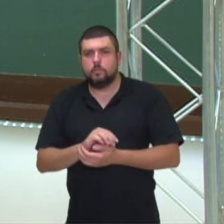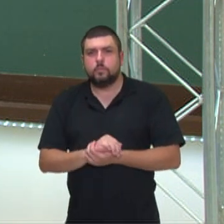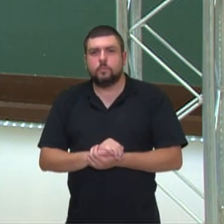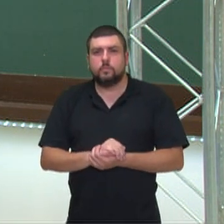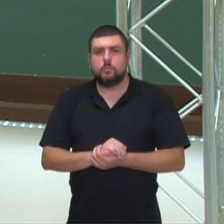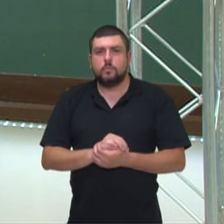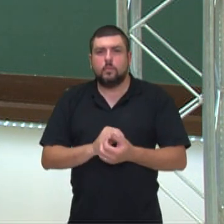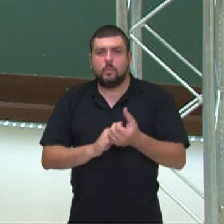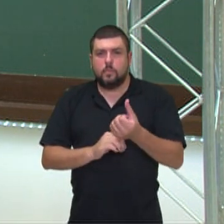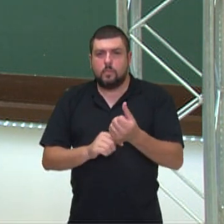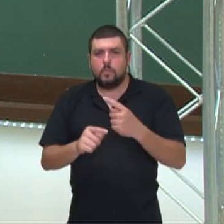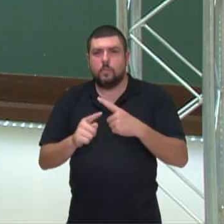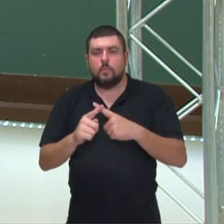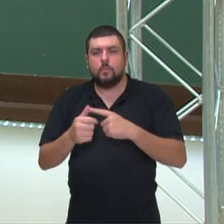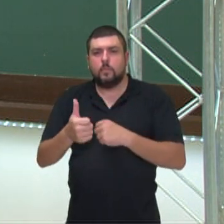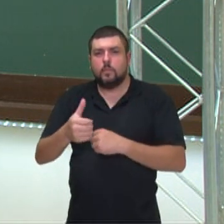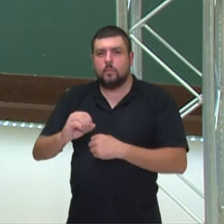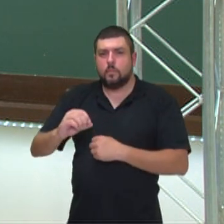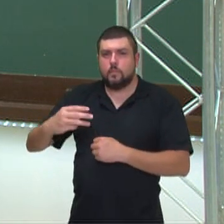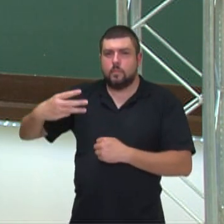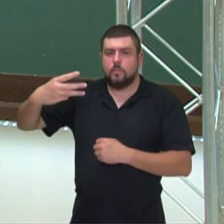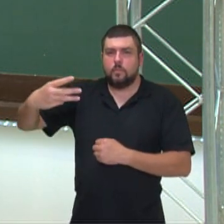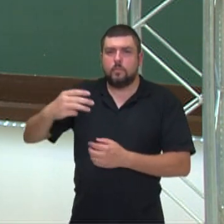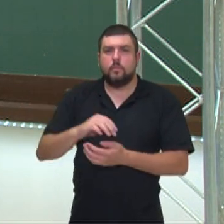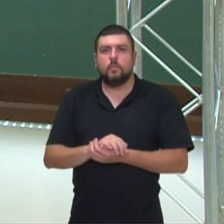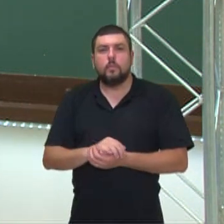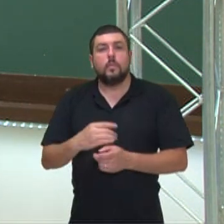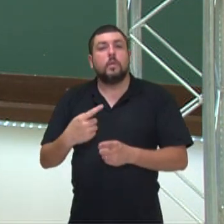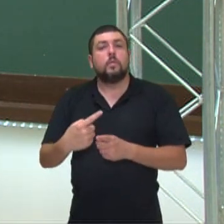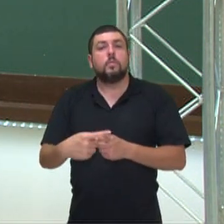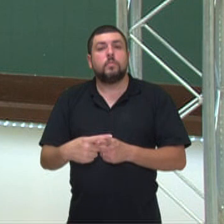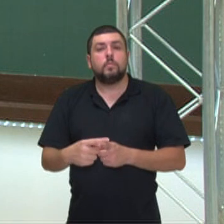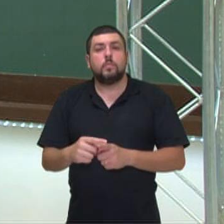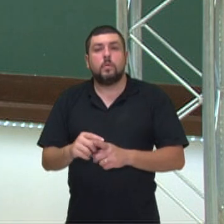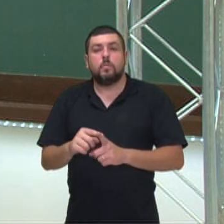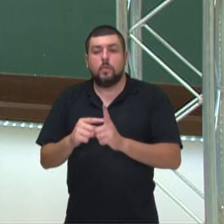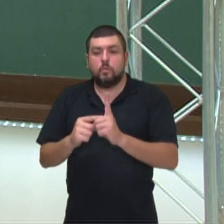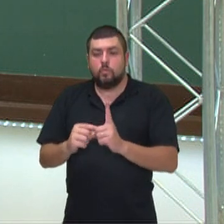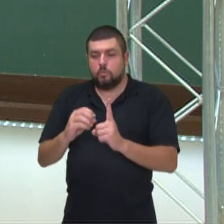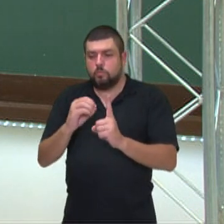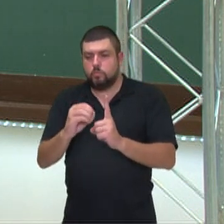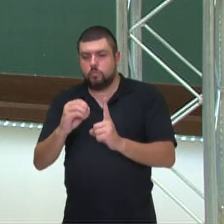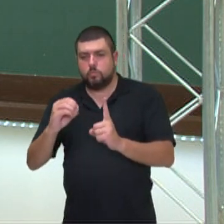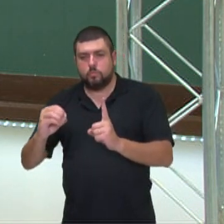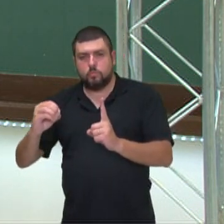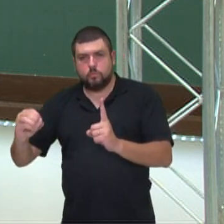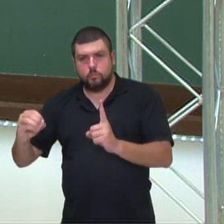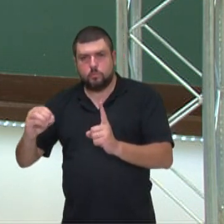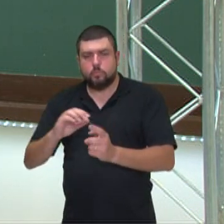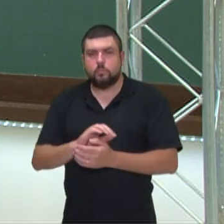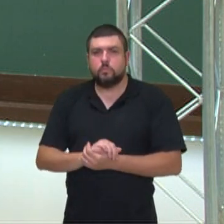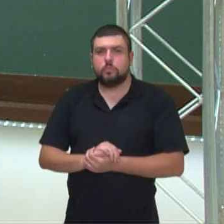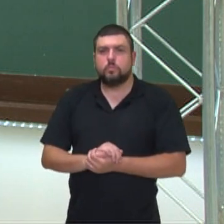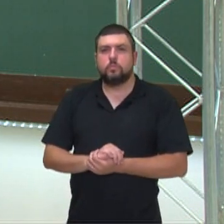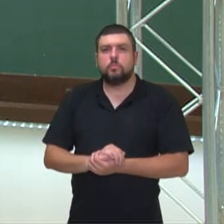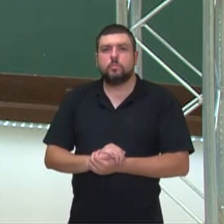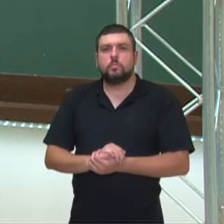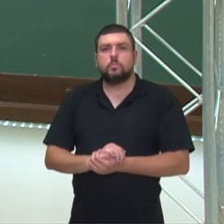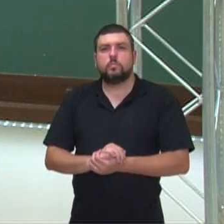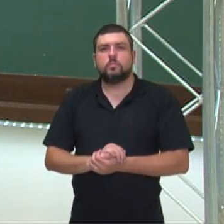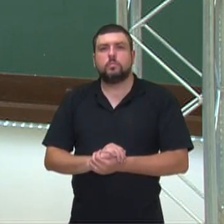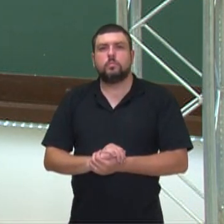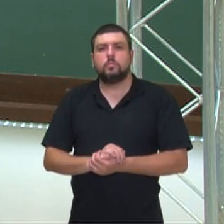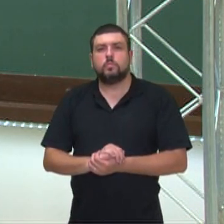6 vezes 10 ao cubo. Por que é 10 ao cubo? Porque eu tenho 3 zeros. E o 8 vezes 100?